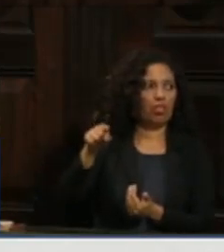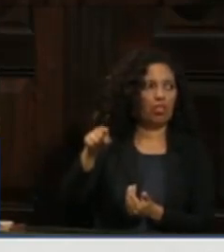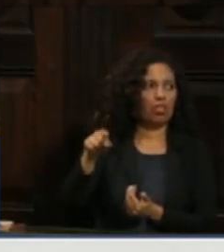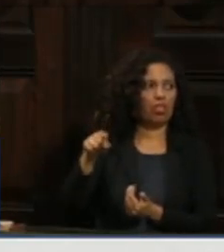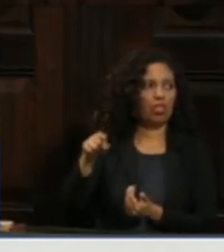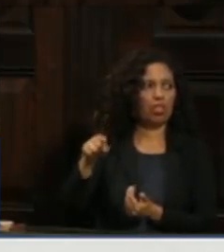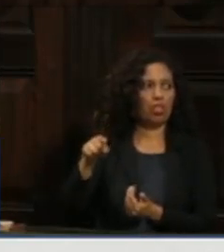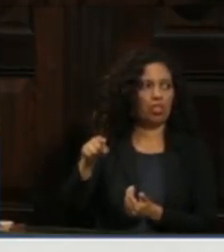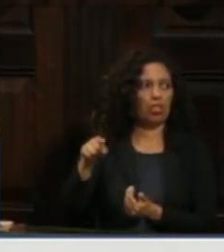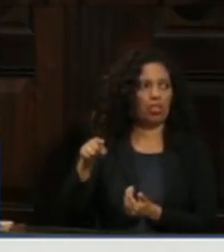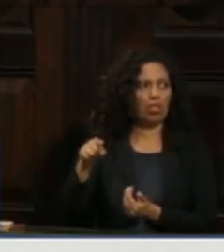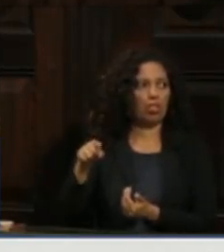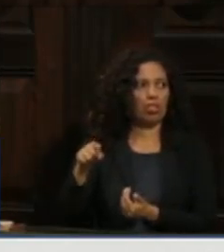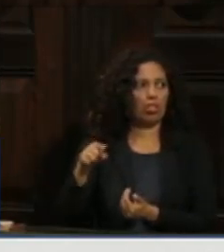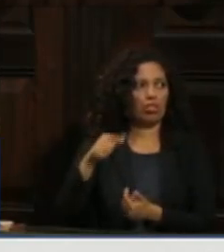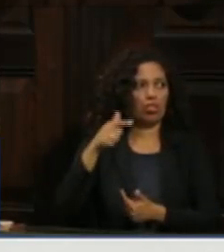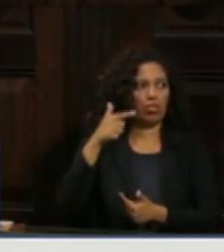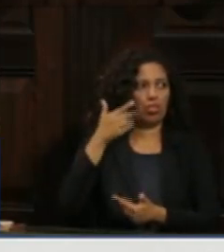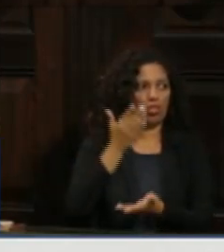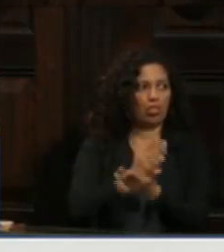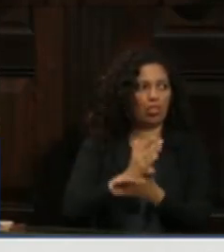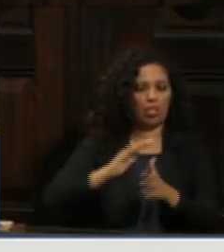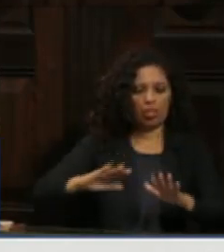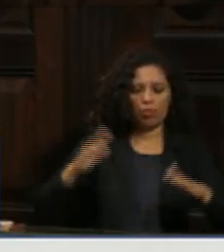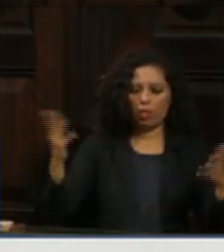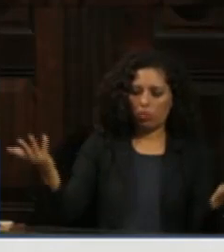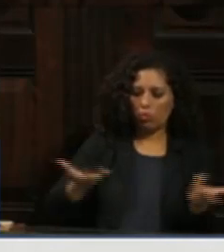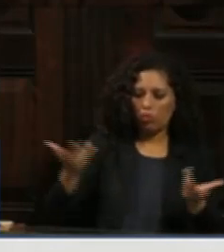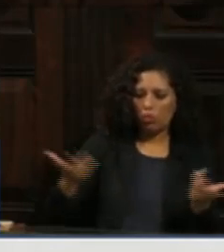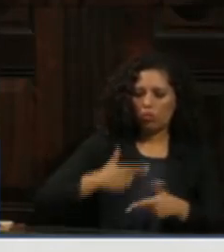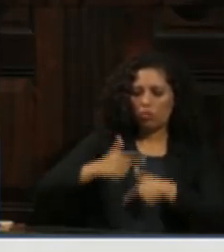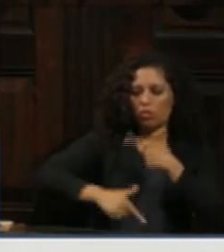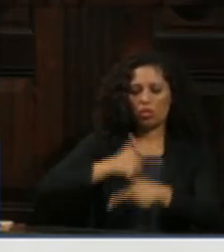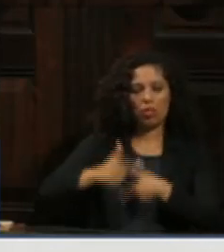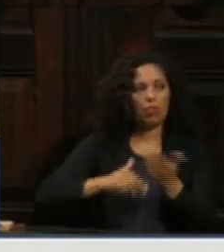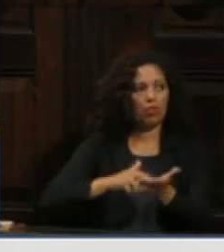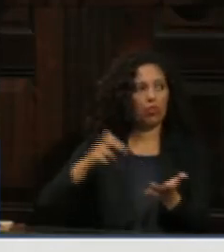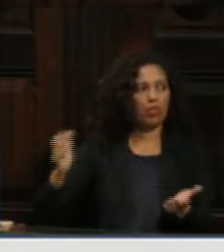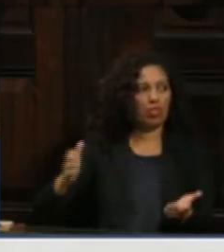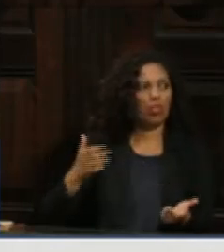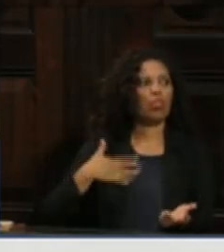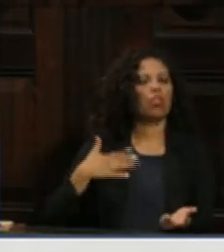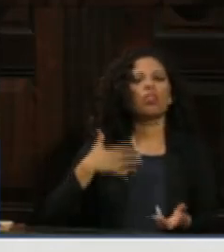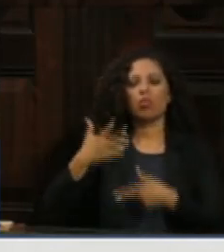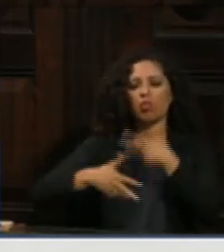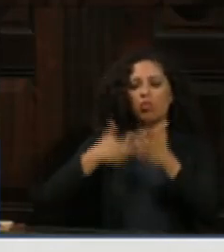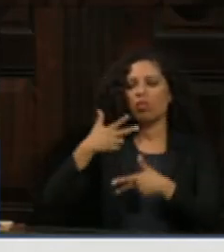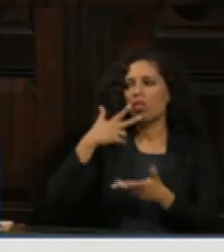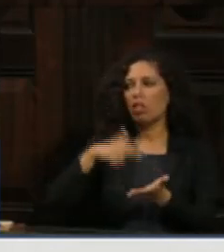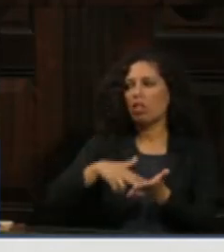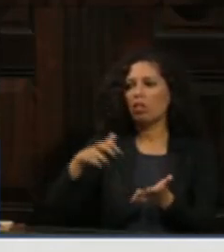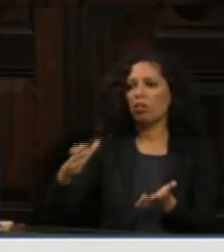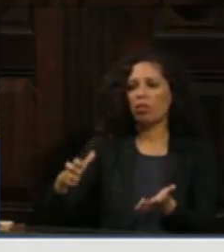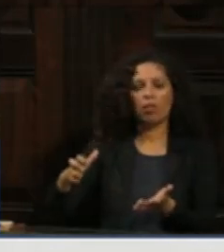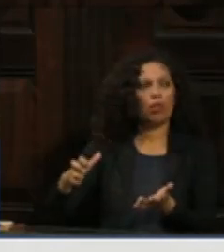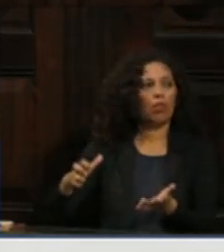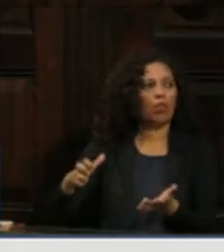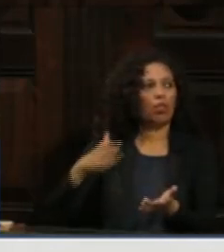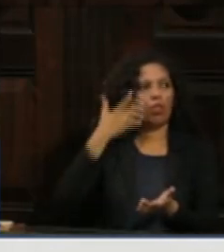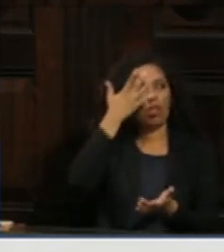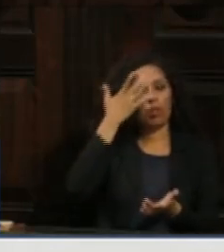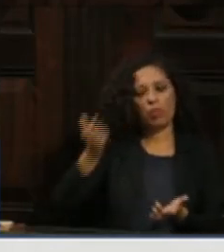representações de setores, de sindicato, de associações de moradores, defesa do consumidor, vários, para chamarem